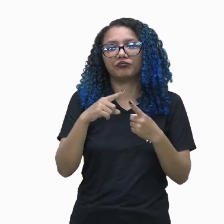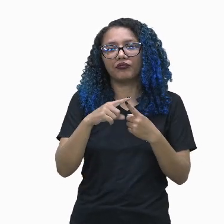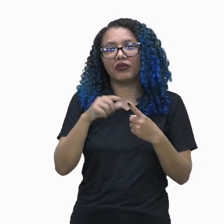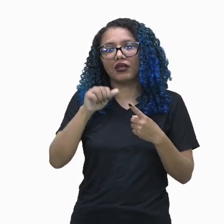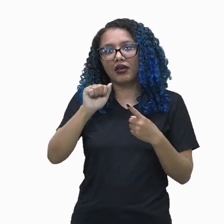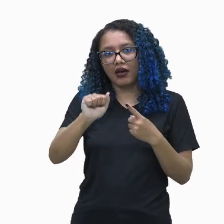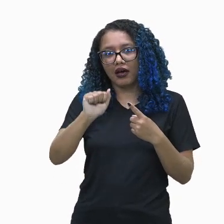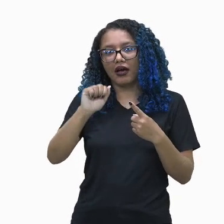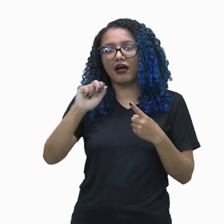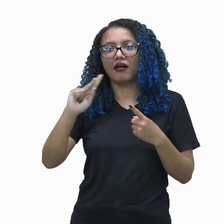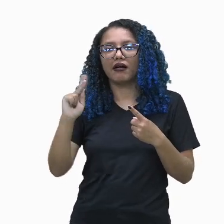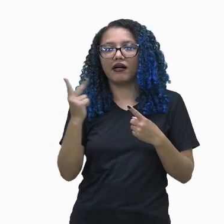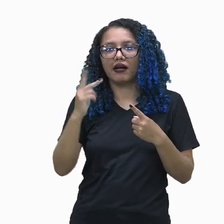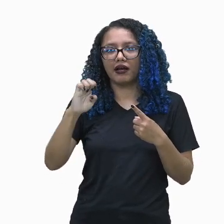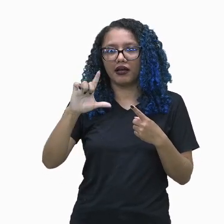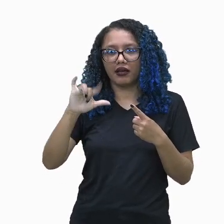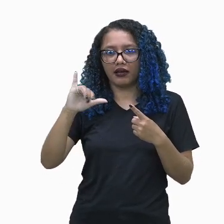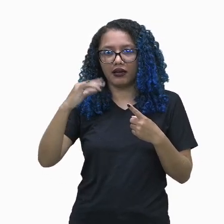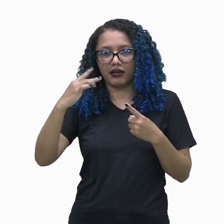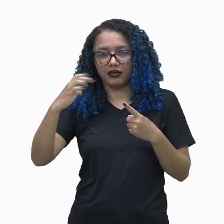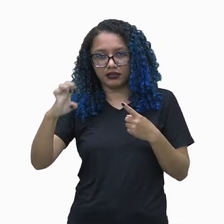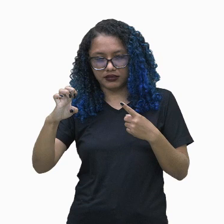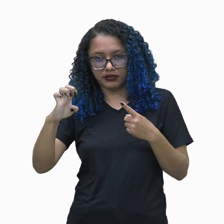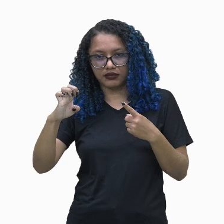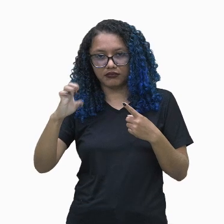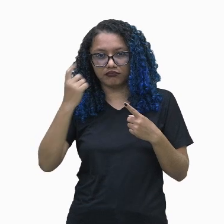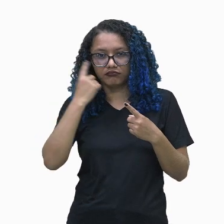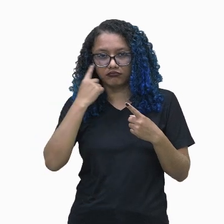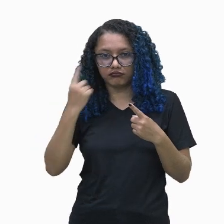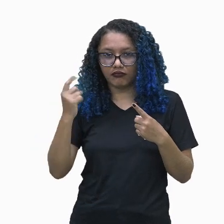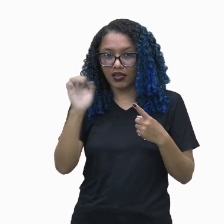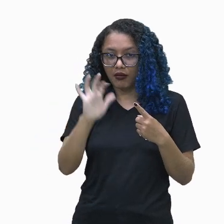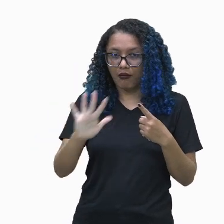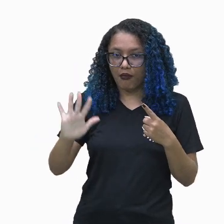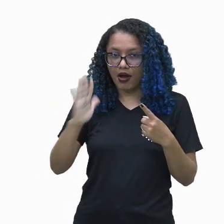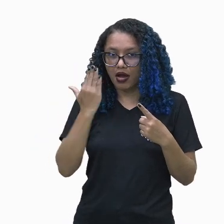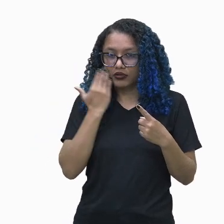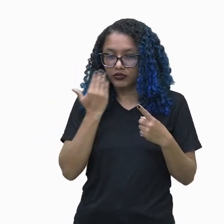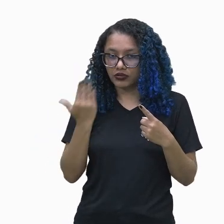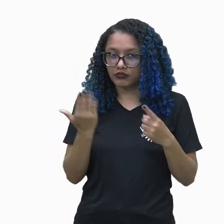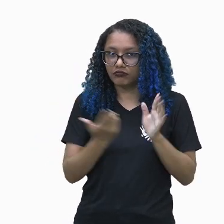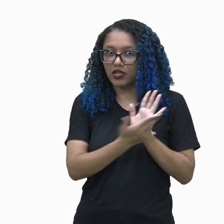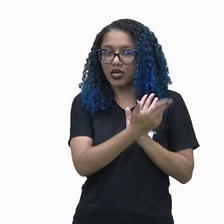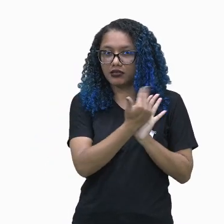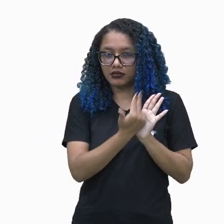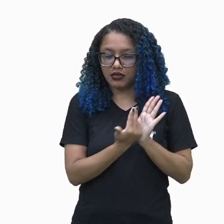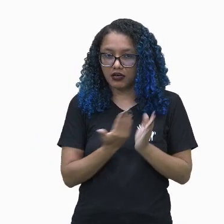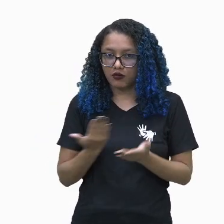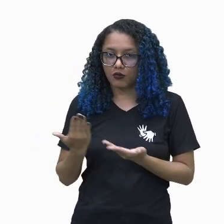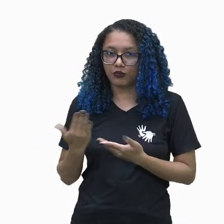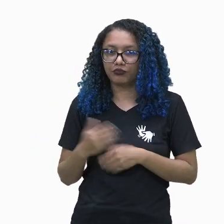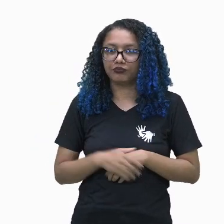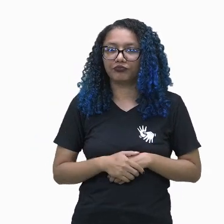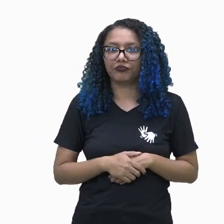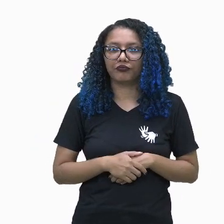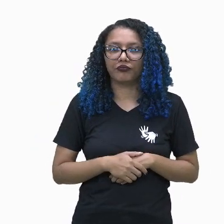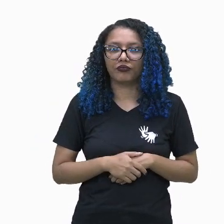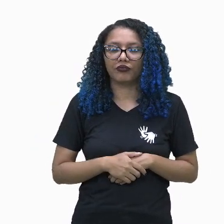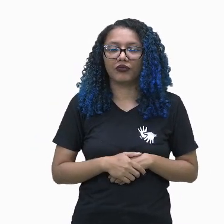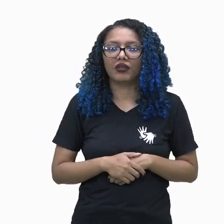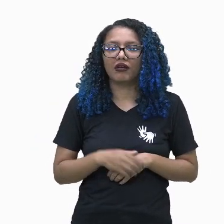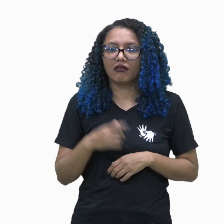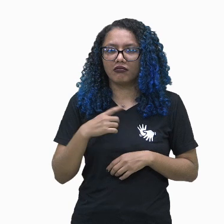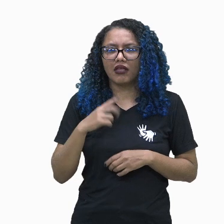alfa-hélice, que é uma hélice em espiral, essa que está aí exemplificada para vocês, né, formada por ligações